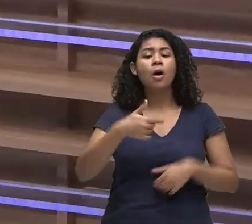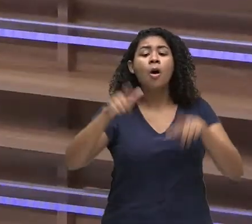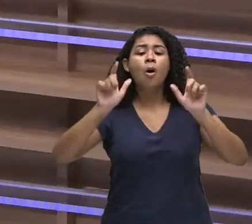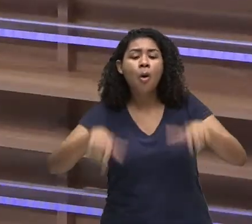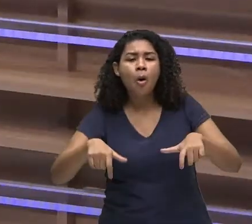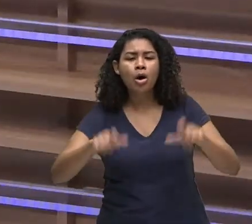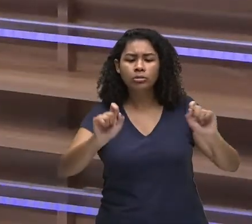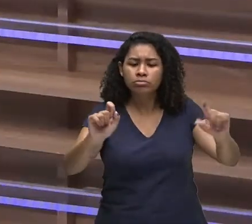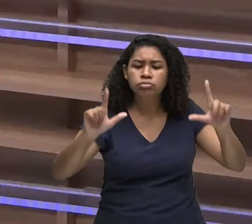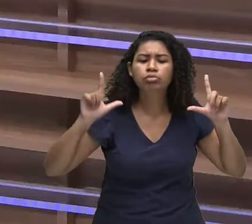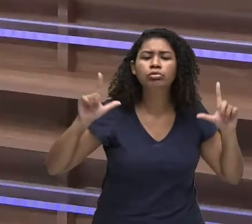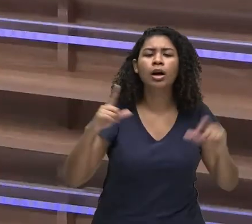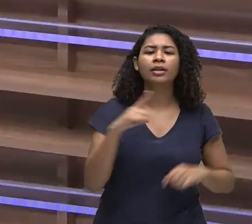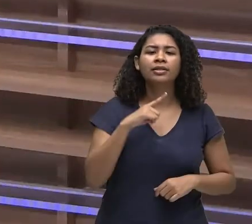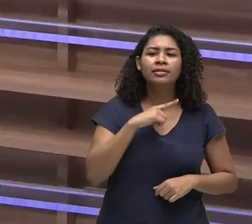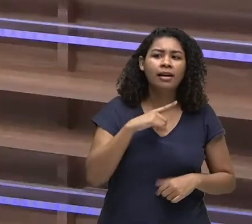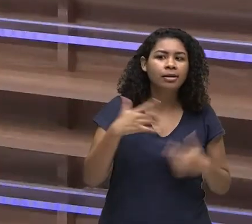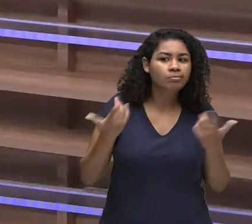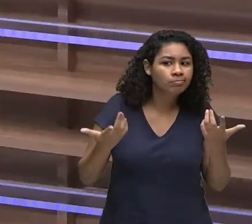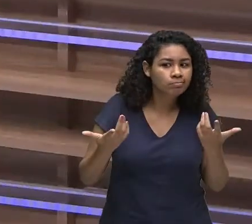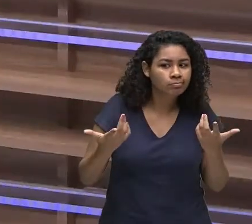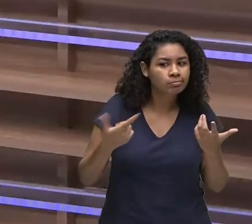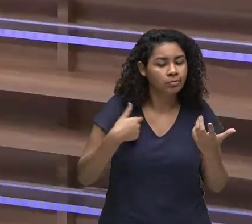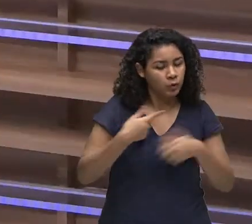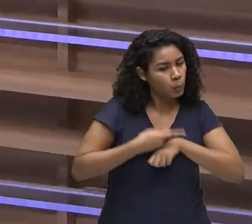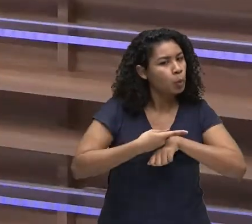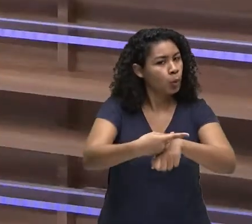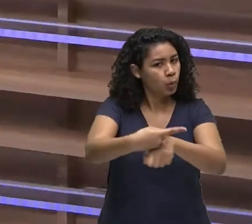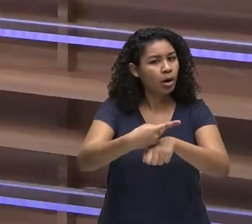mais trabalhado. Show.